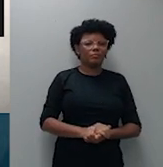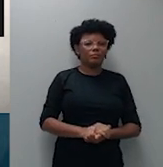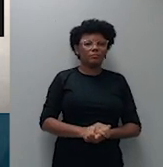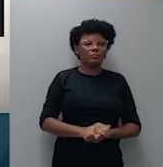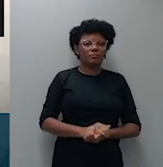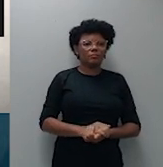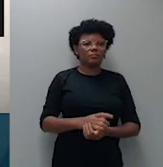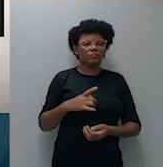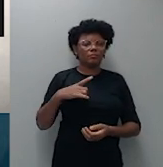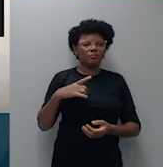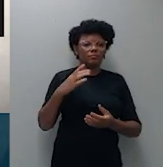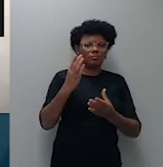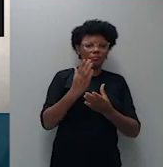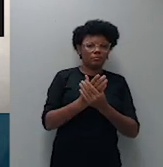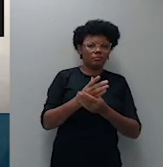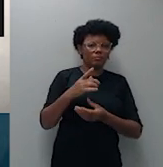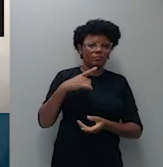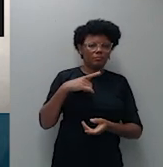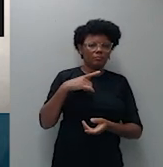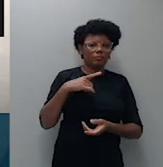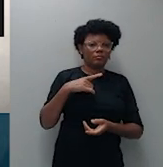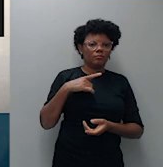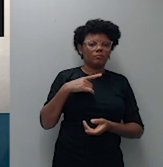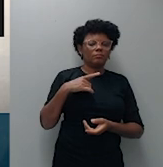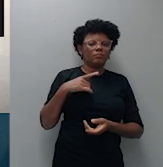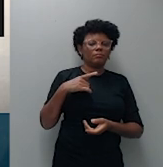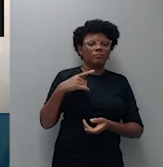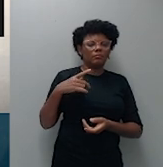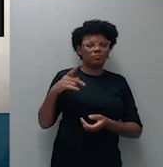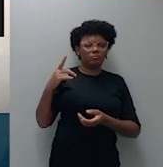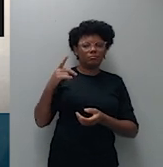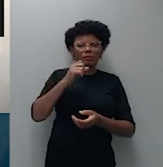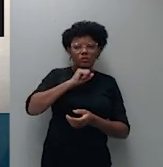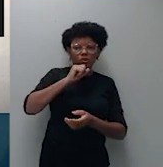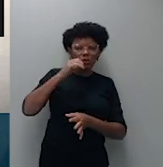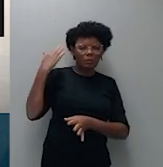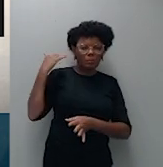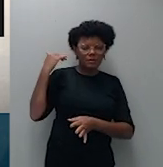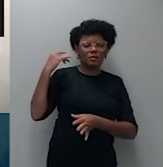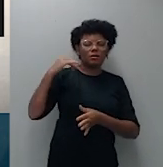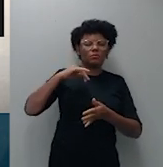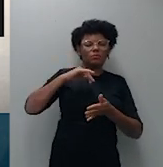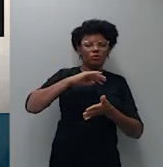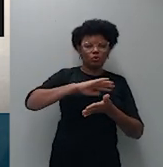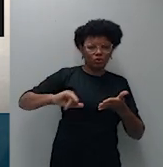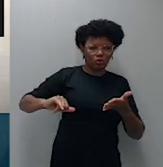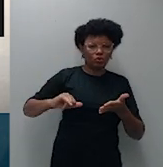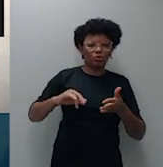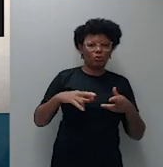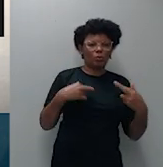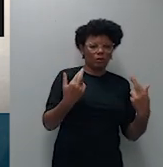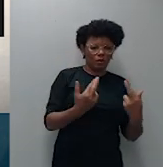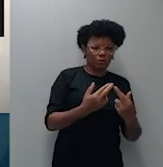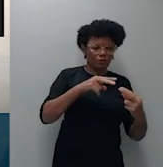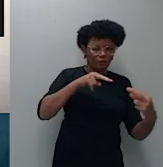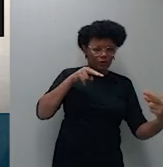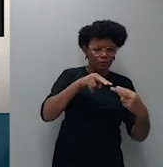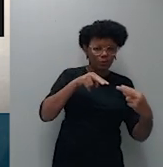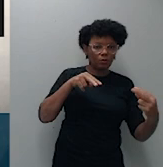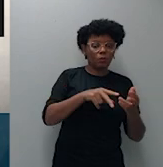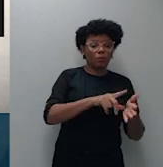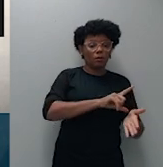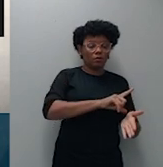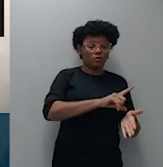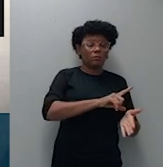exercício é um processo para aquele paciência paciência retirou da seção direito